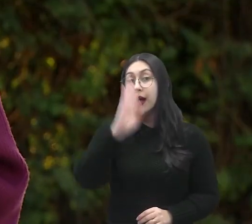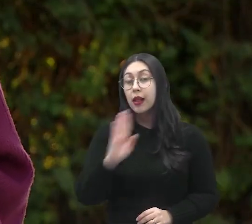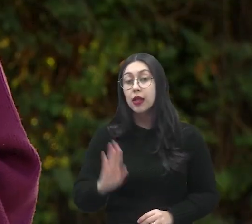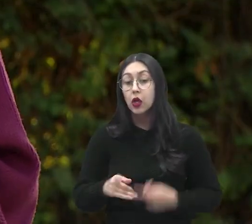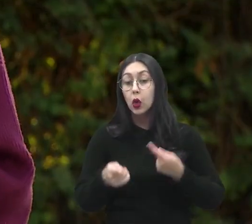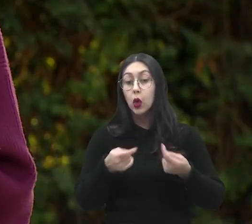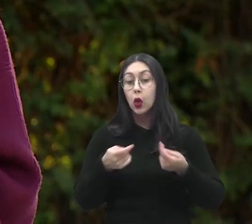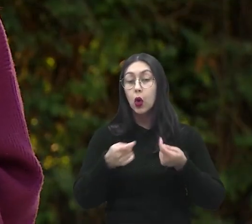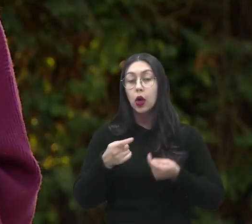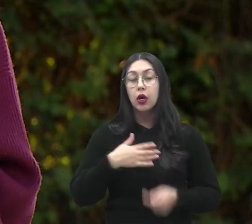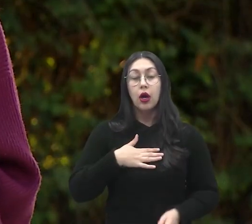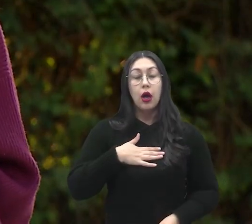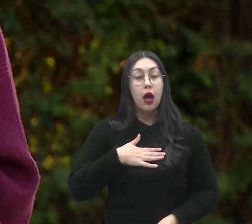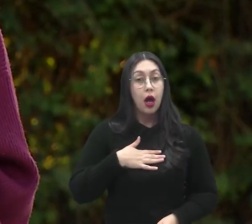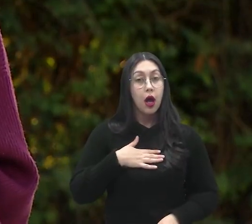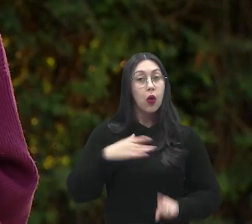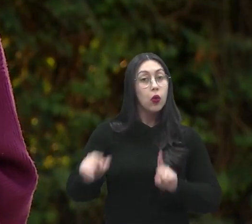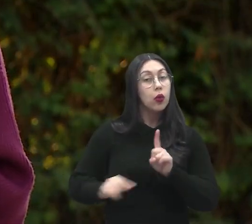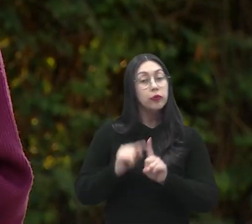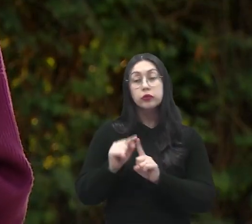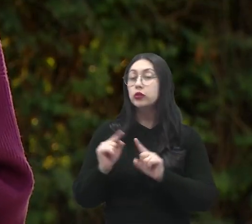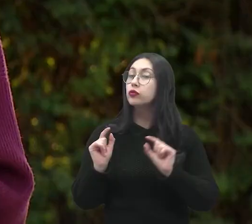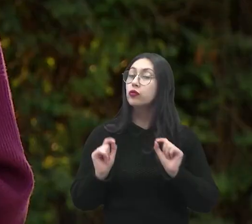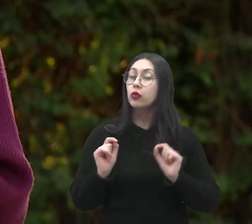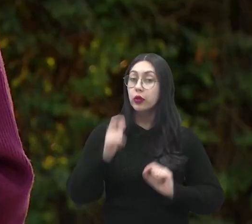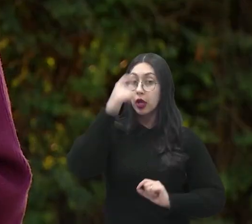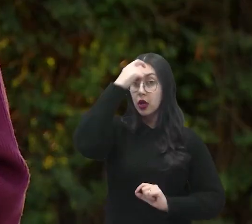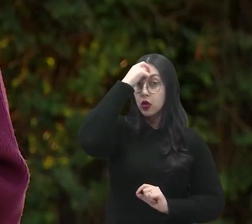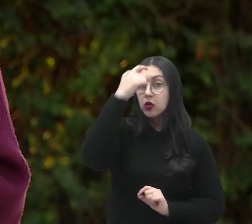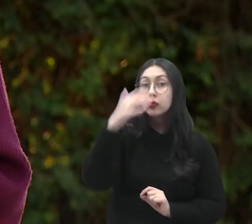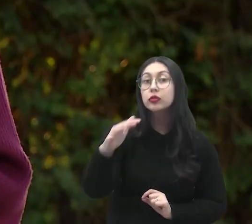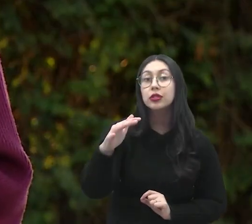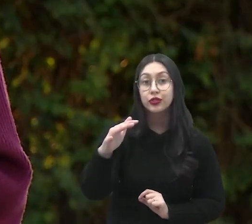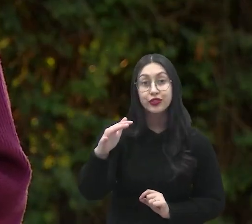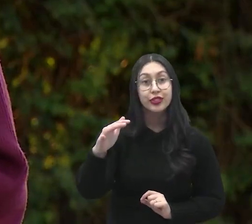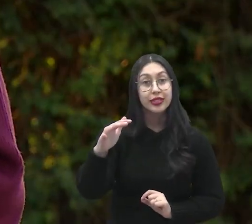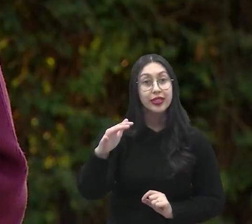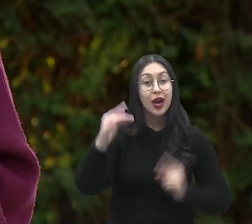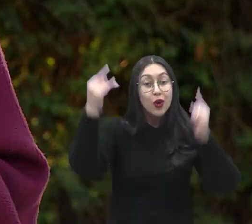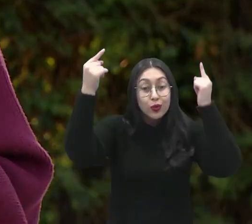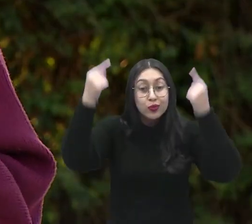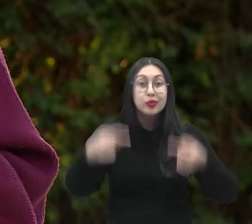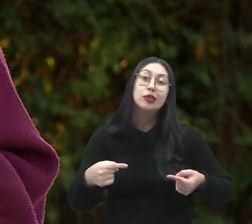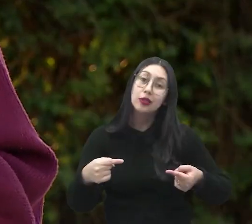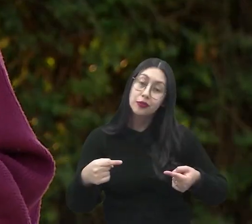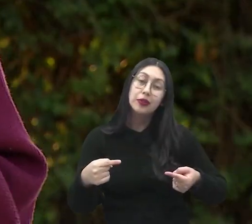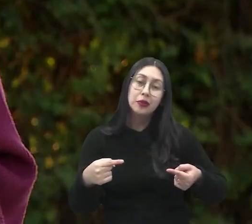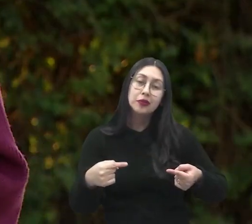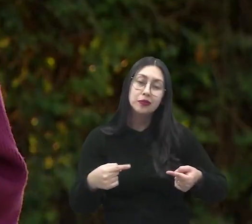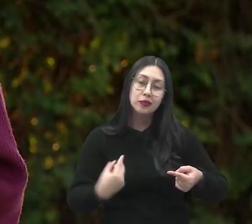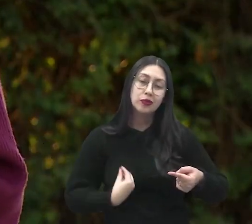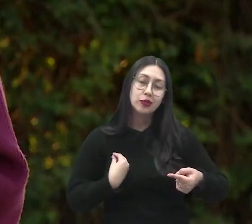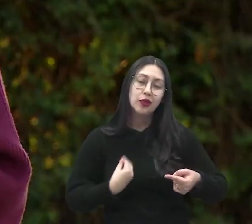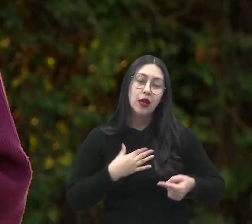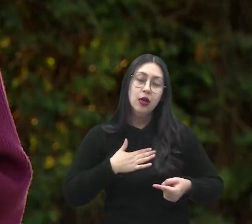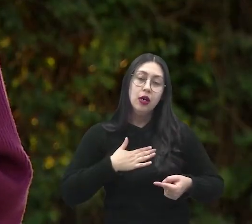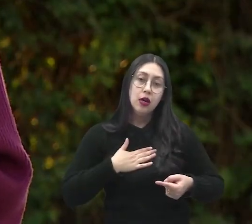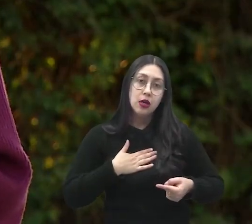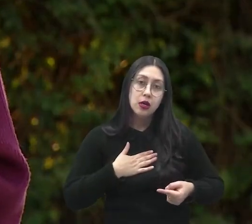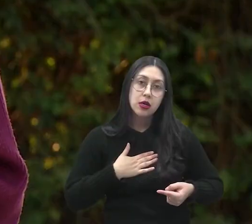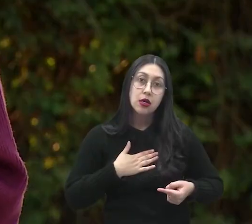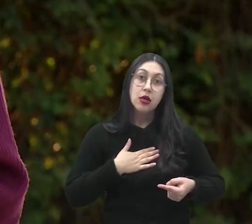da Asma. A data foi criada para conscientizar as pessoas sobre um dos principais desafios de quem tem a